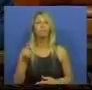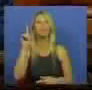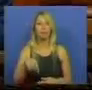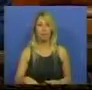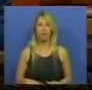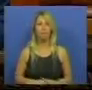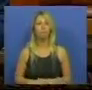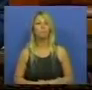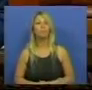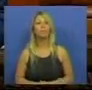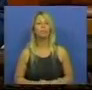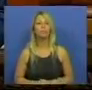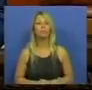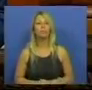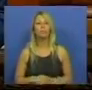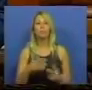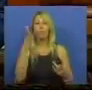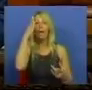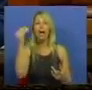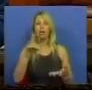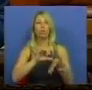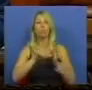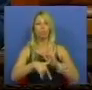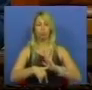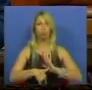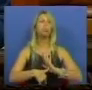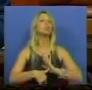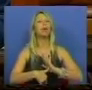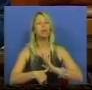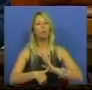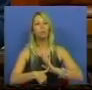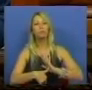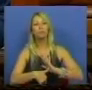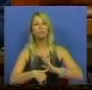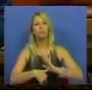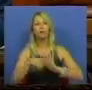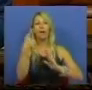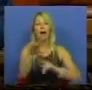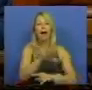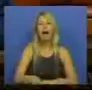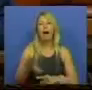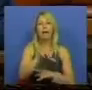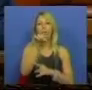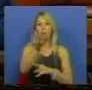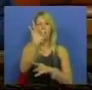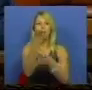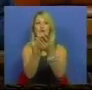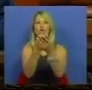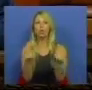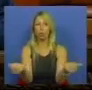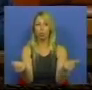mais, creio que o projeto tem também áreas e soluções que